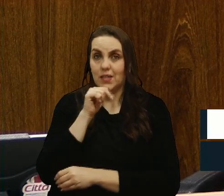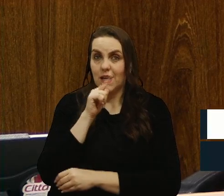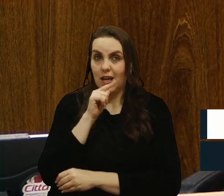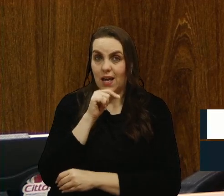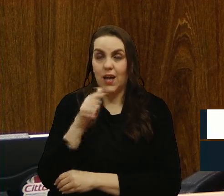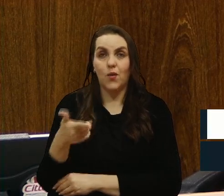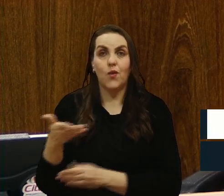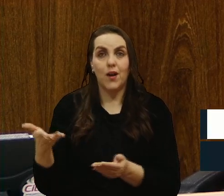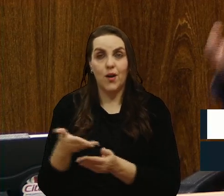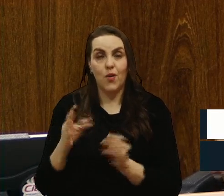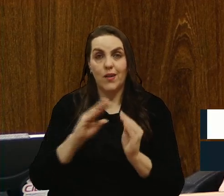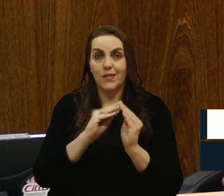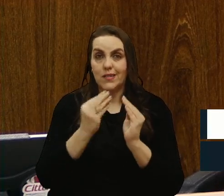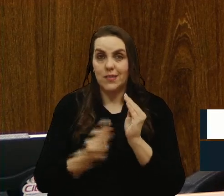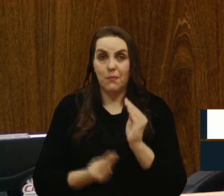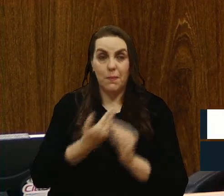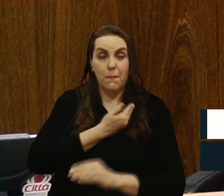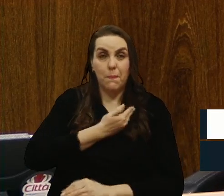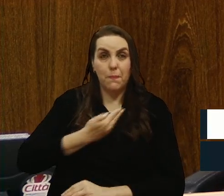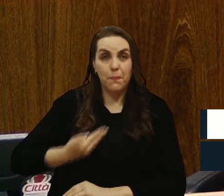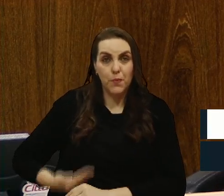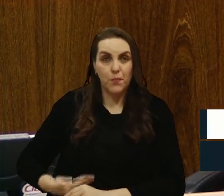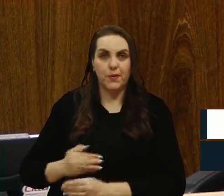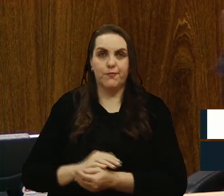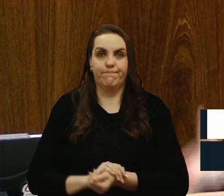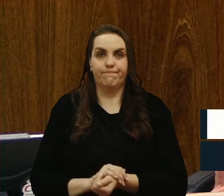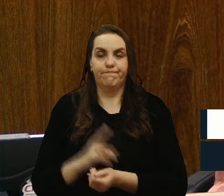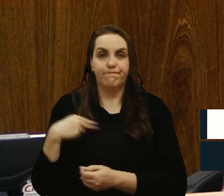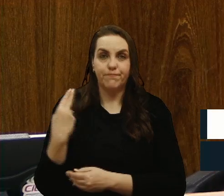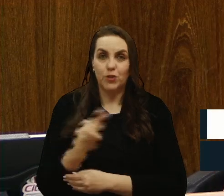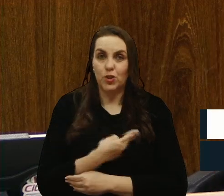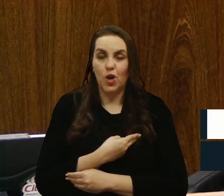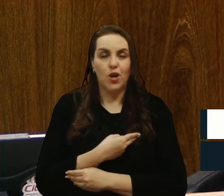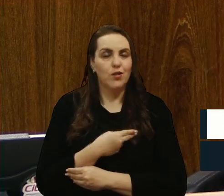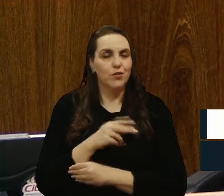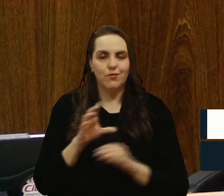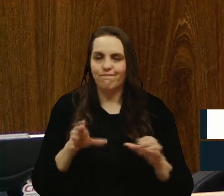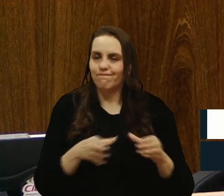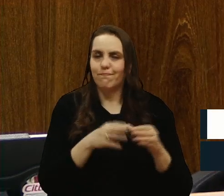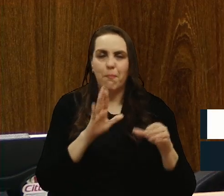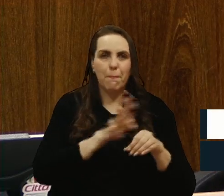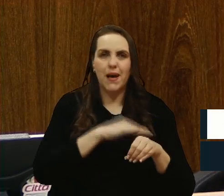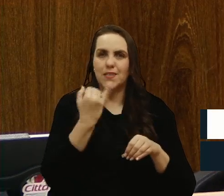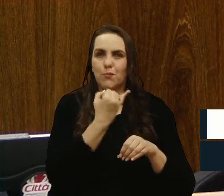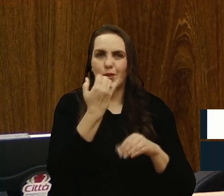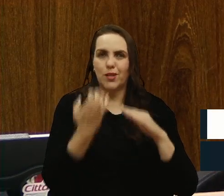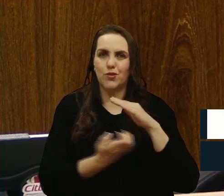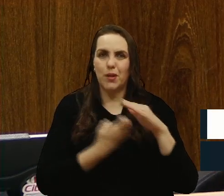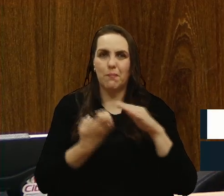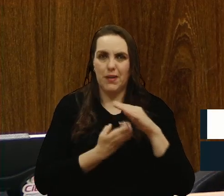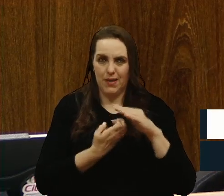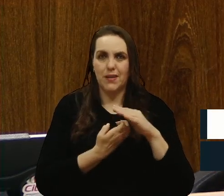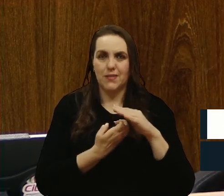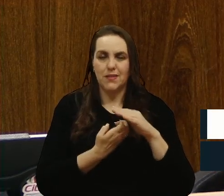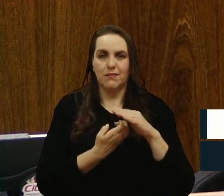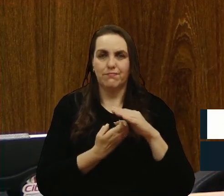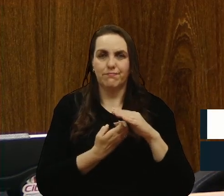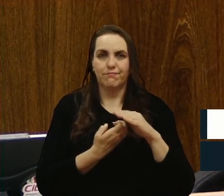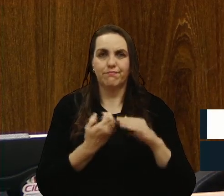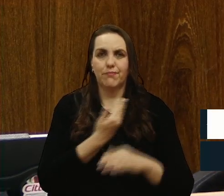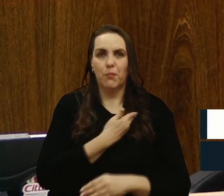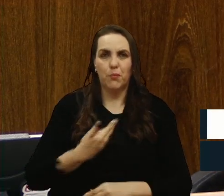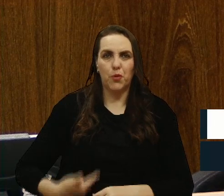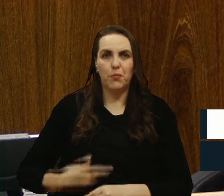temos atualmente com o SAMAI público, sendo o nosso primo rico, uma empresa, uma autarquia do município